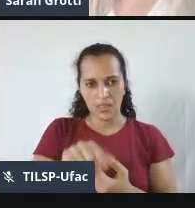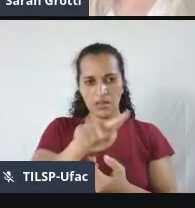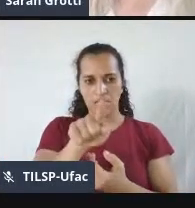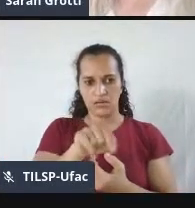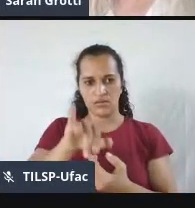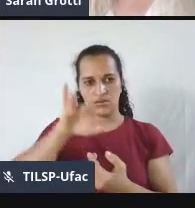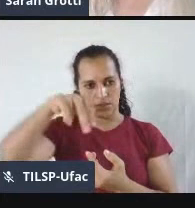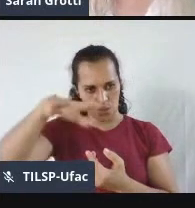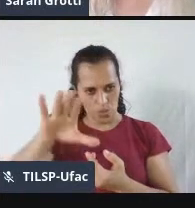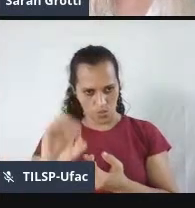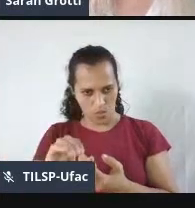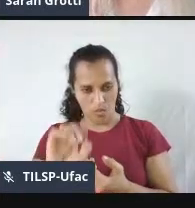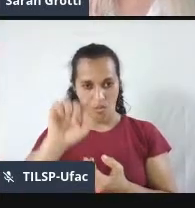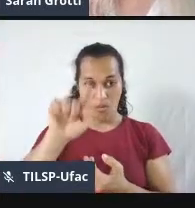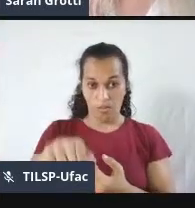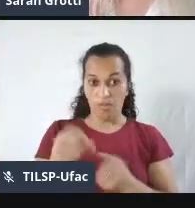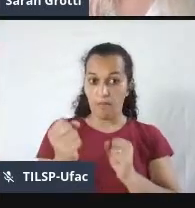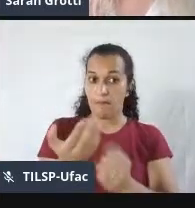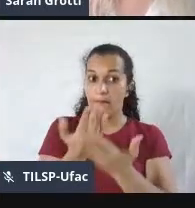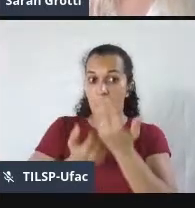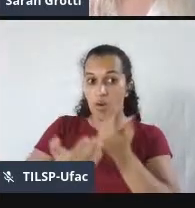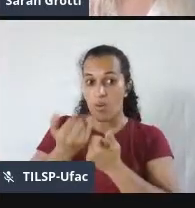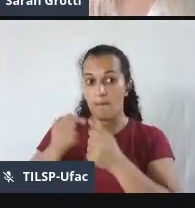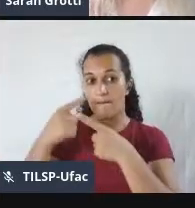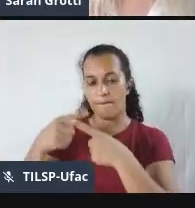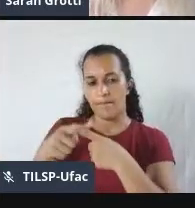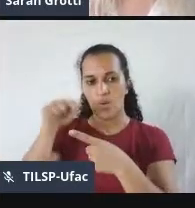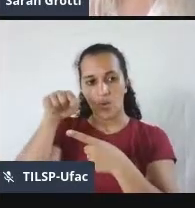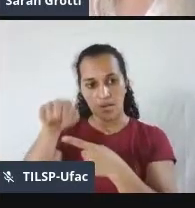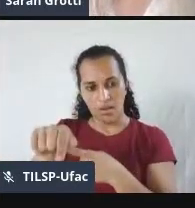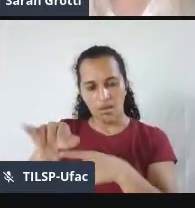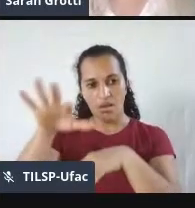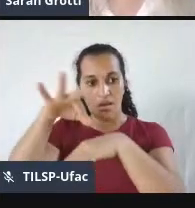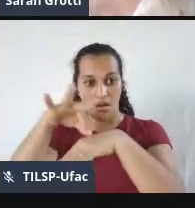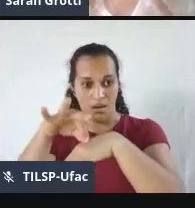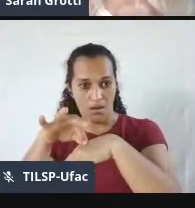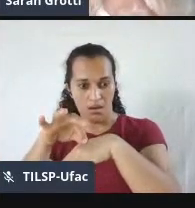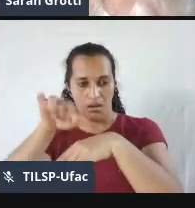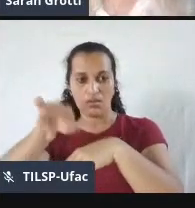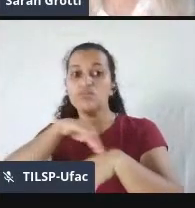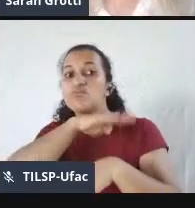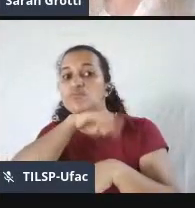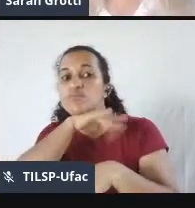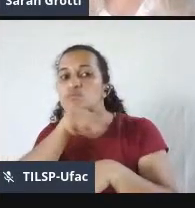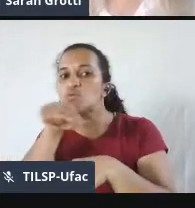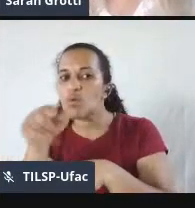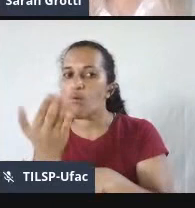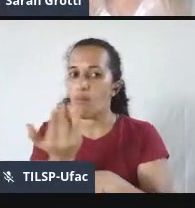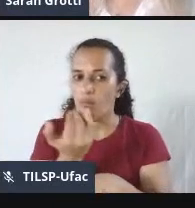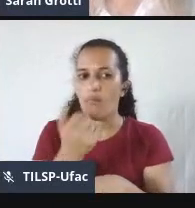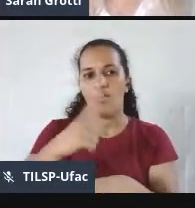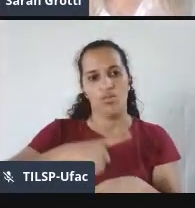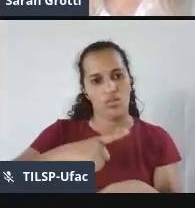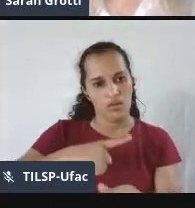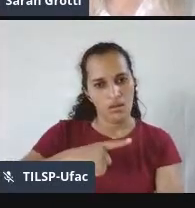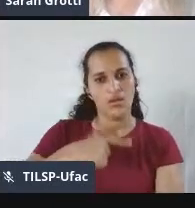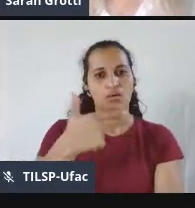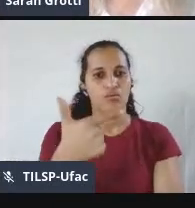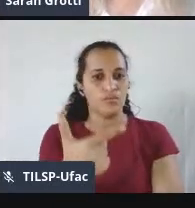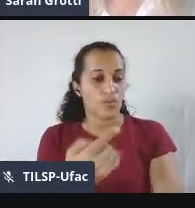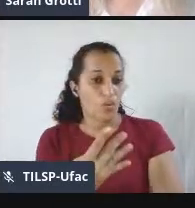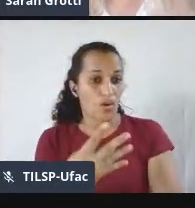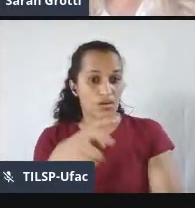produtos de origem animal tendem a fornecer de 40% a 45% dos produtos da oferta e os lácteos só